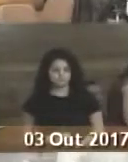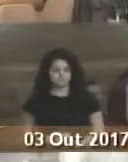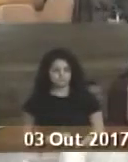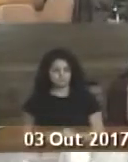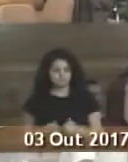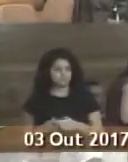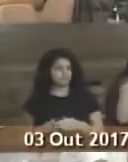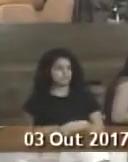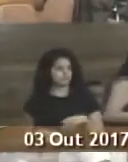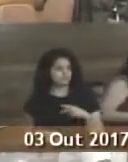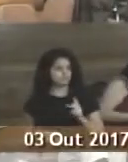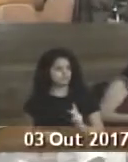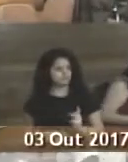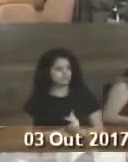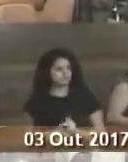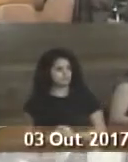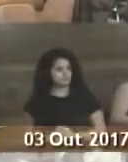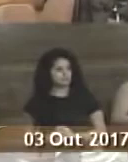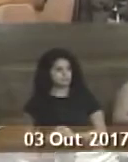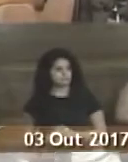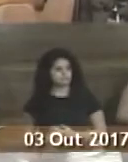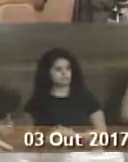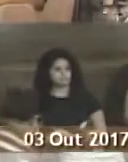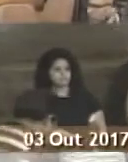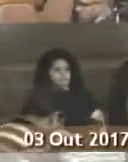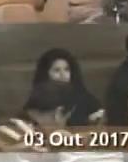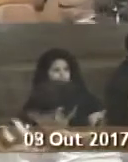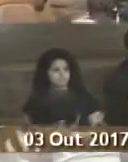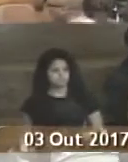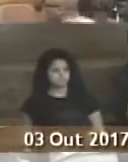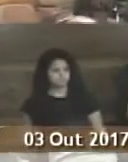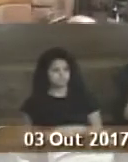os seus homenageados ao plenário.